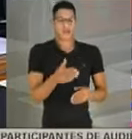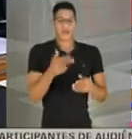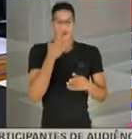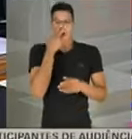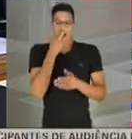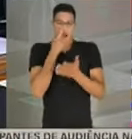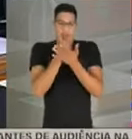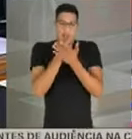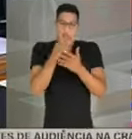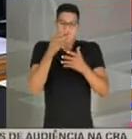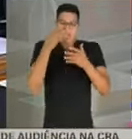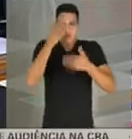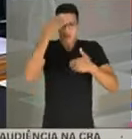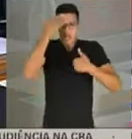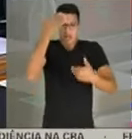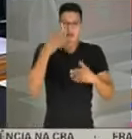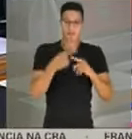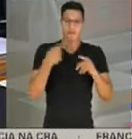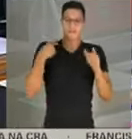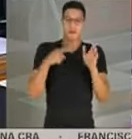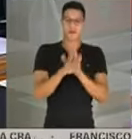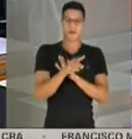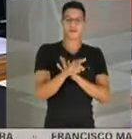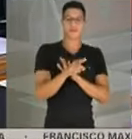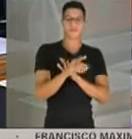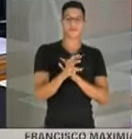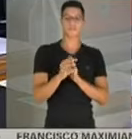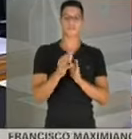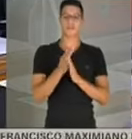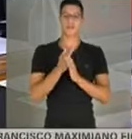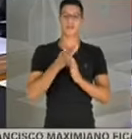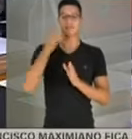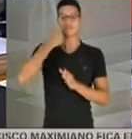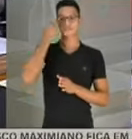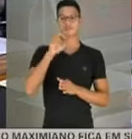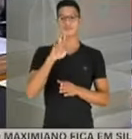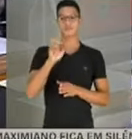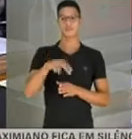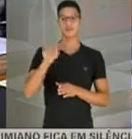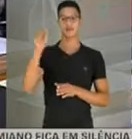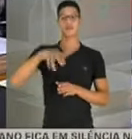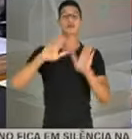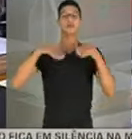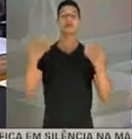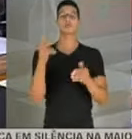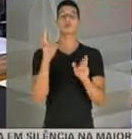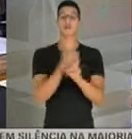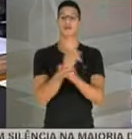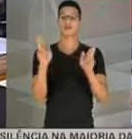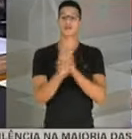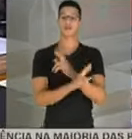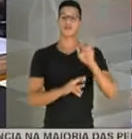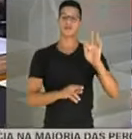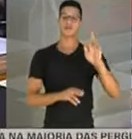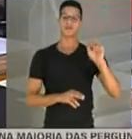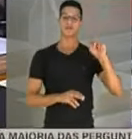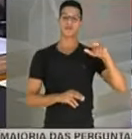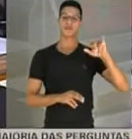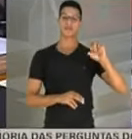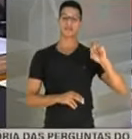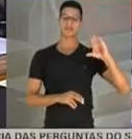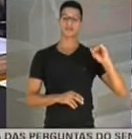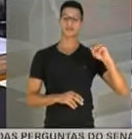Acho que meio ingrato ele. Porque perguntou aqui o senador Renan Calheiros, qual é a sua relação com Francisco